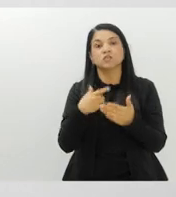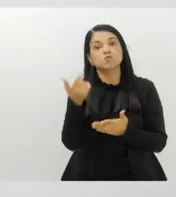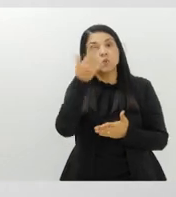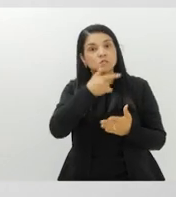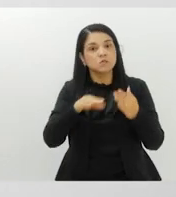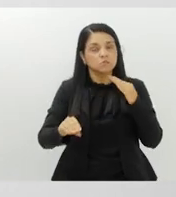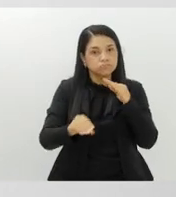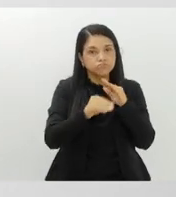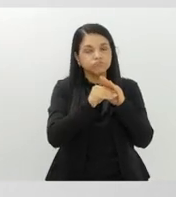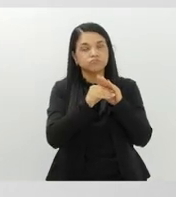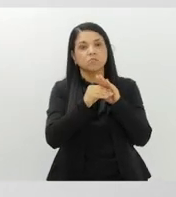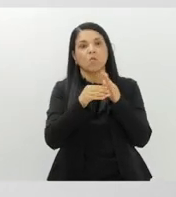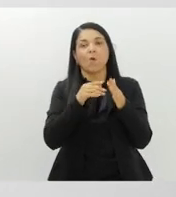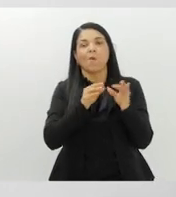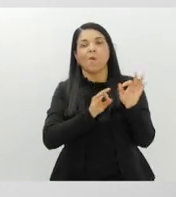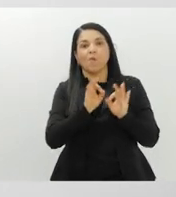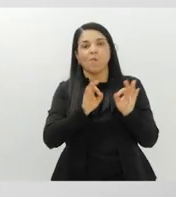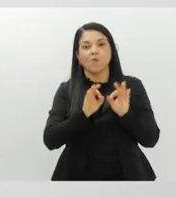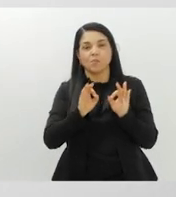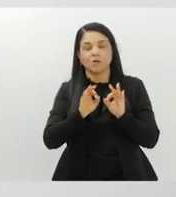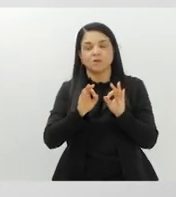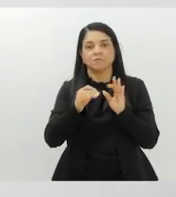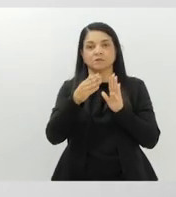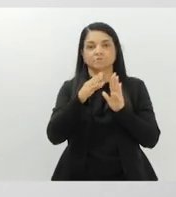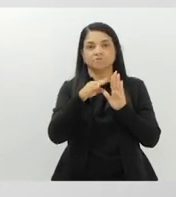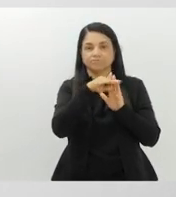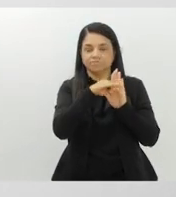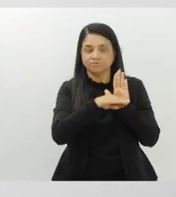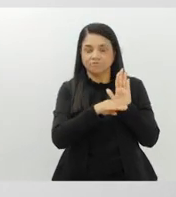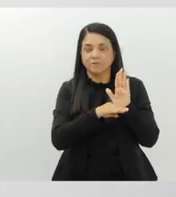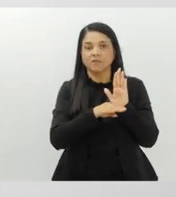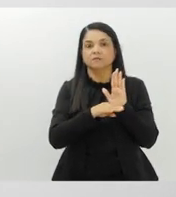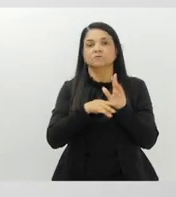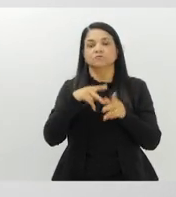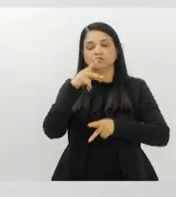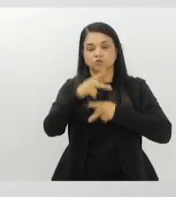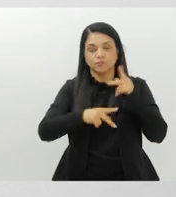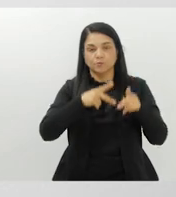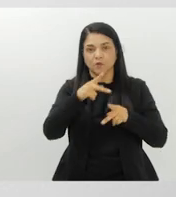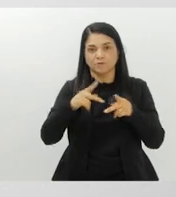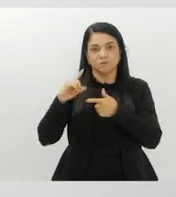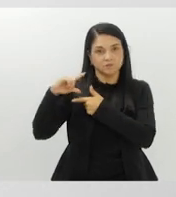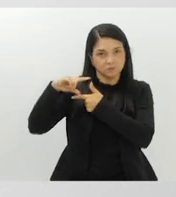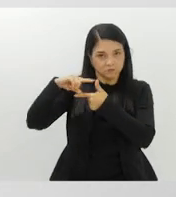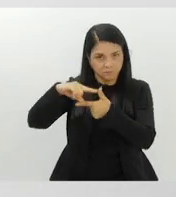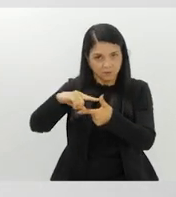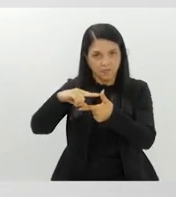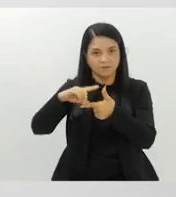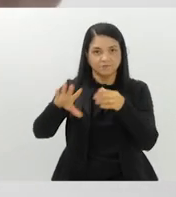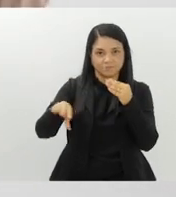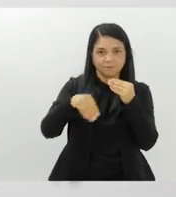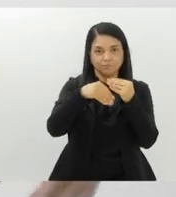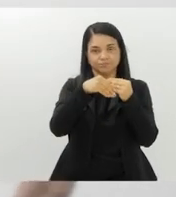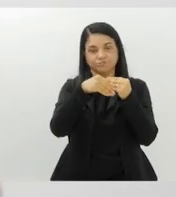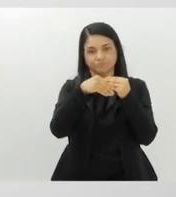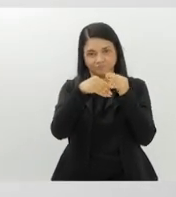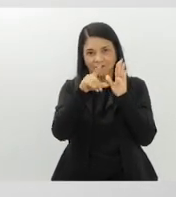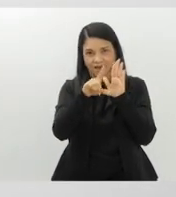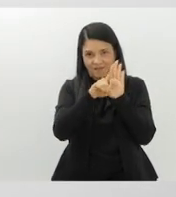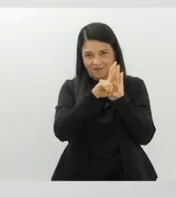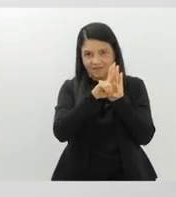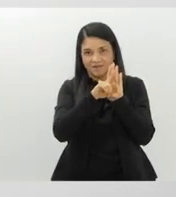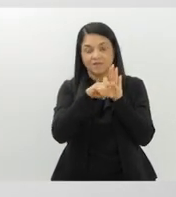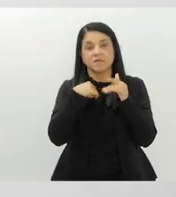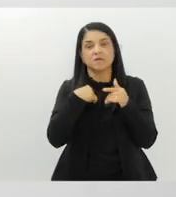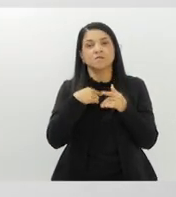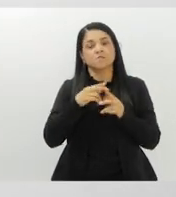implementar o Programa de Desenvolvimento Integral dos Povos Tradicionais, deputado, fazendo com que não seja esta uma política